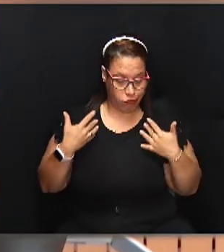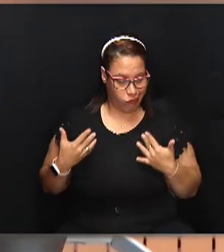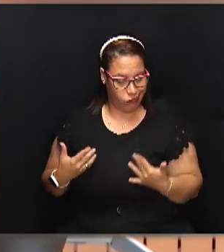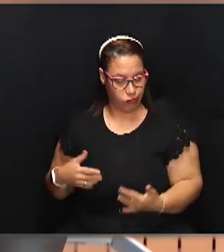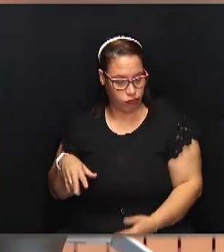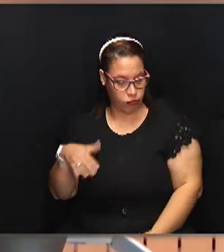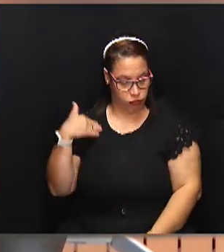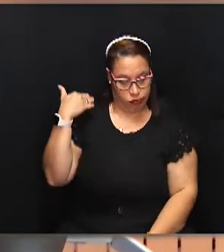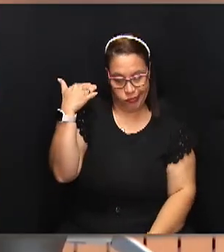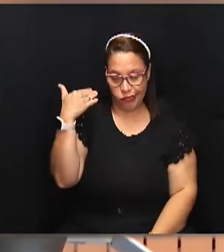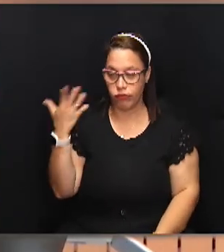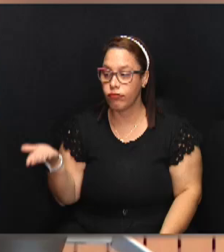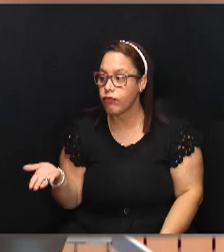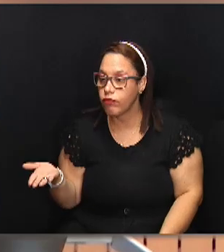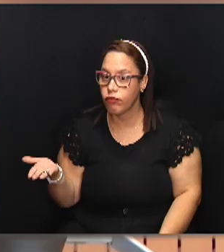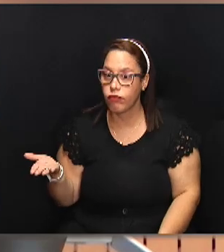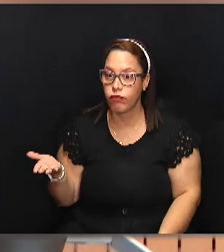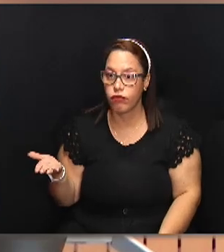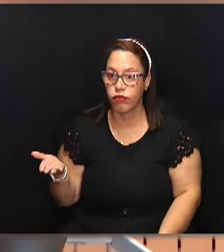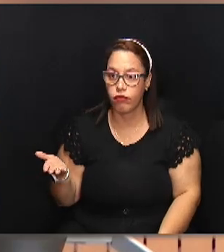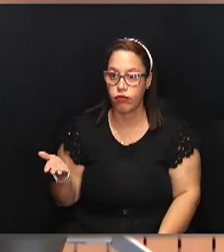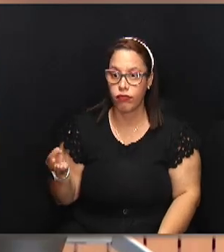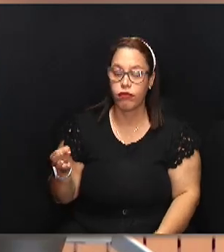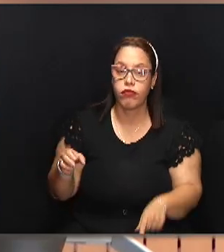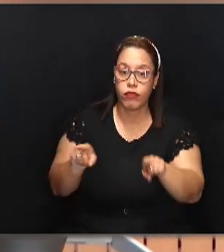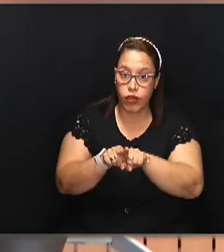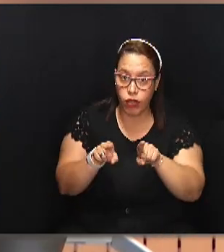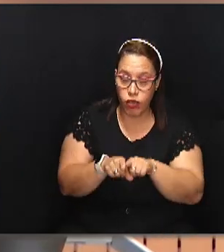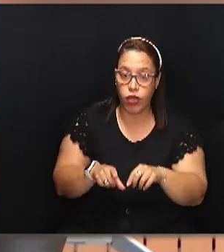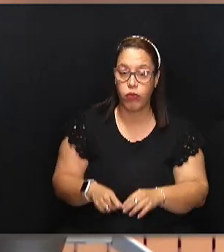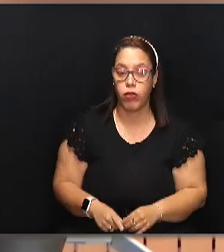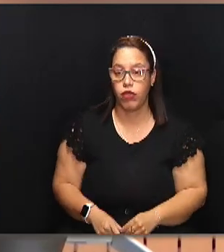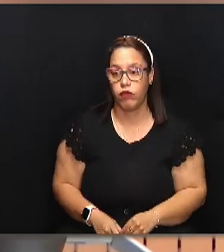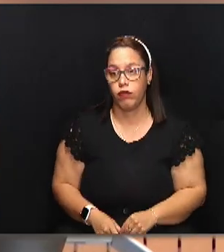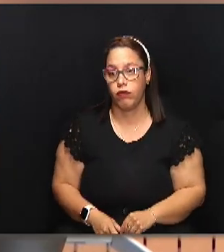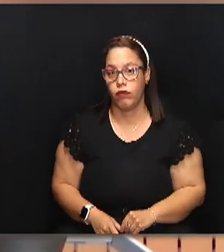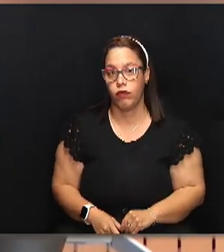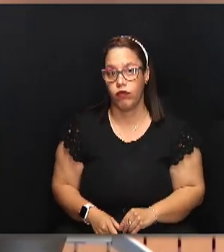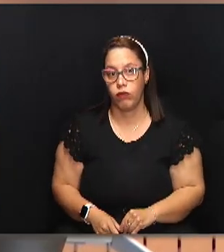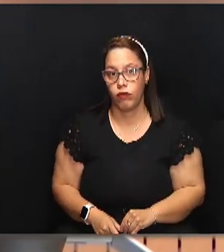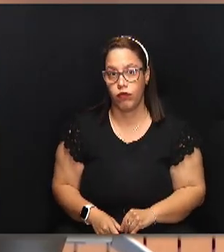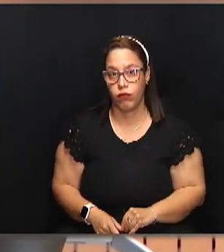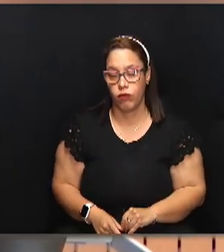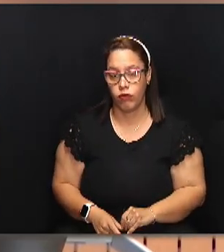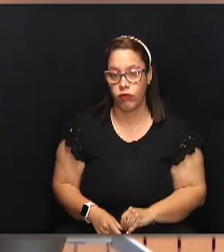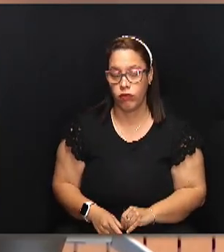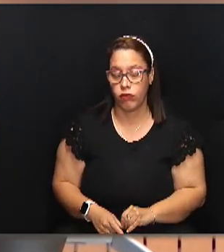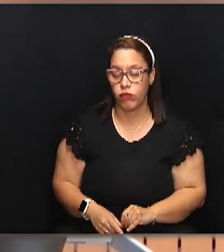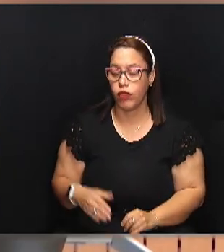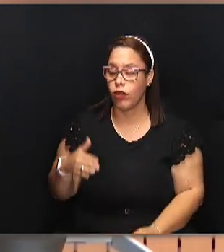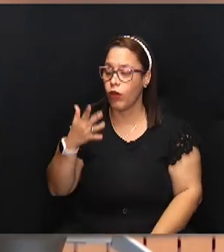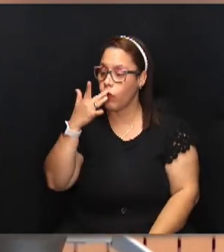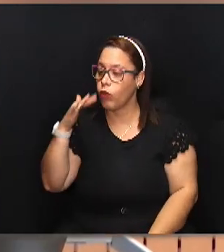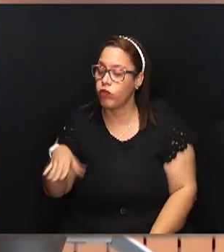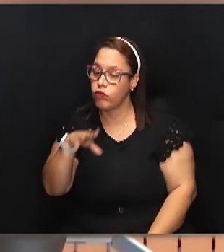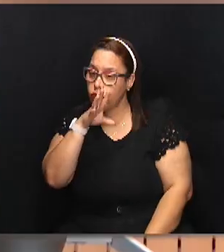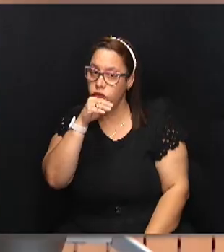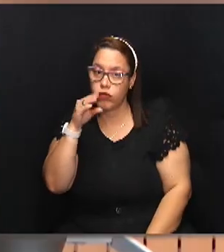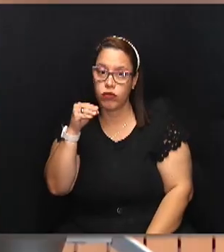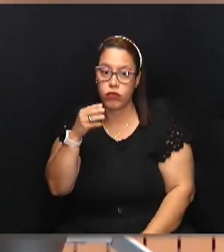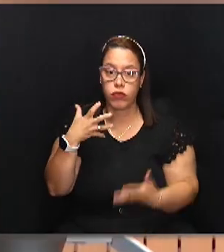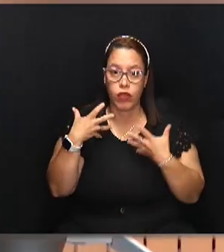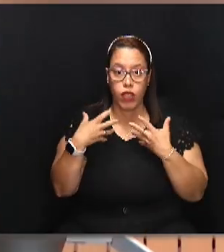em seguida, mas tem um elemento que também faz parte da adultização, que é quando crianças e adolescentes